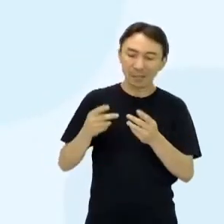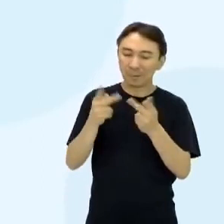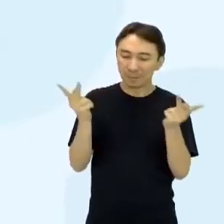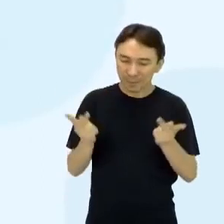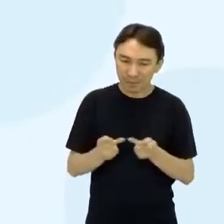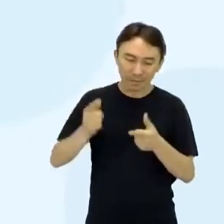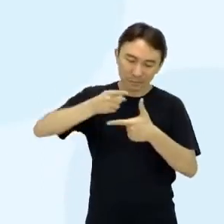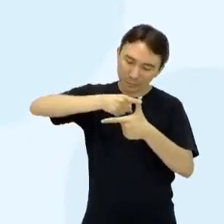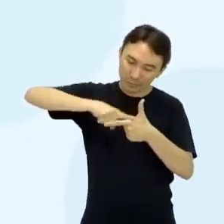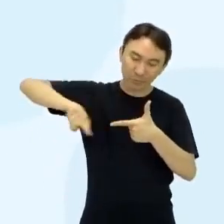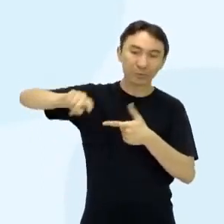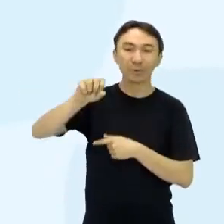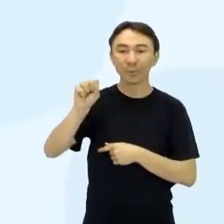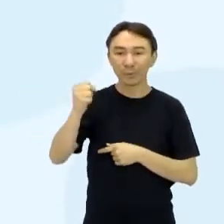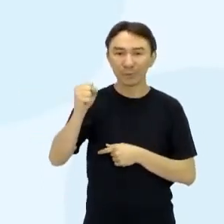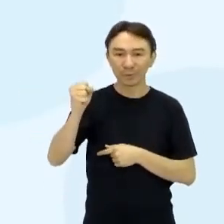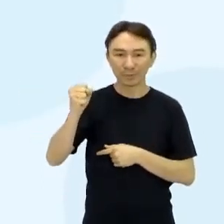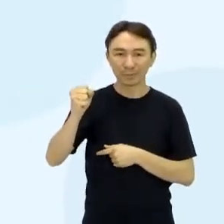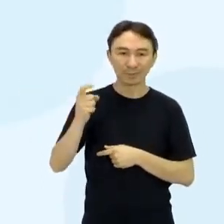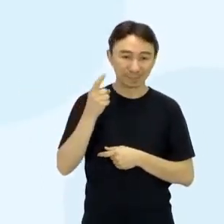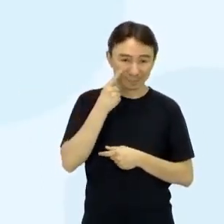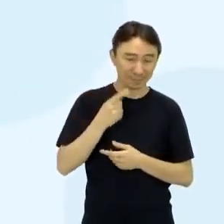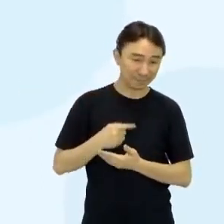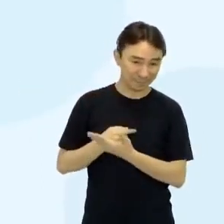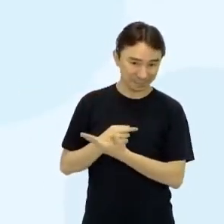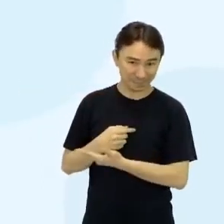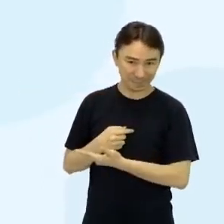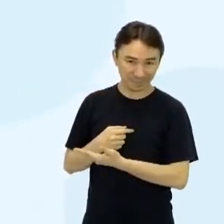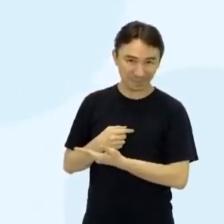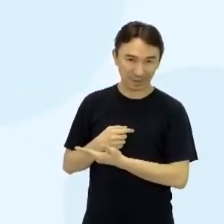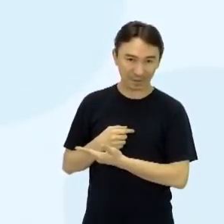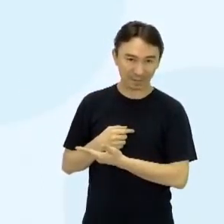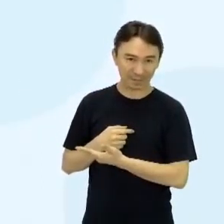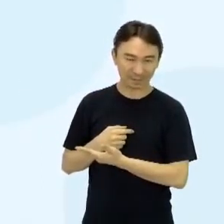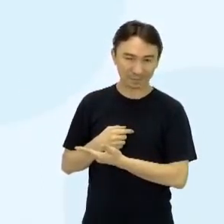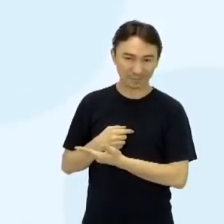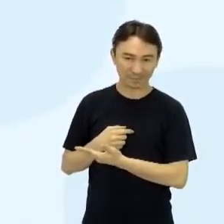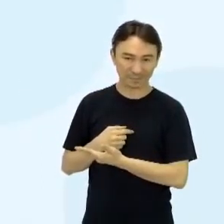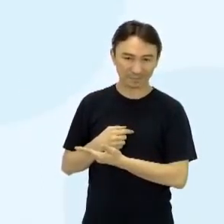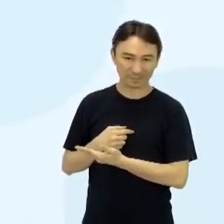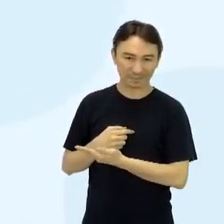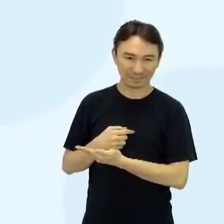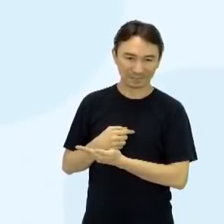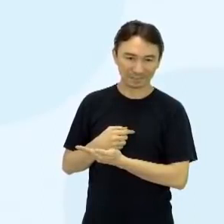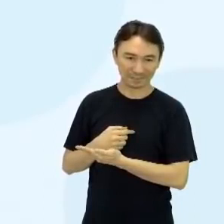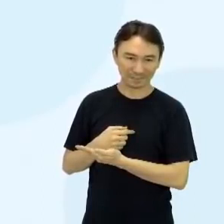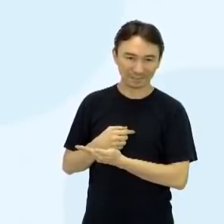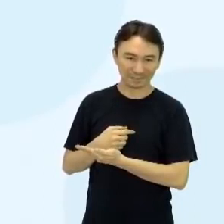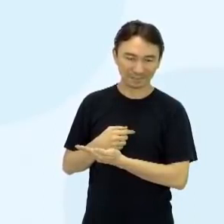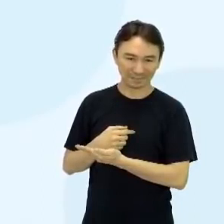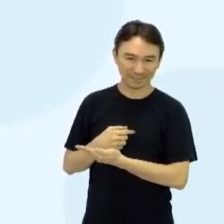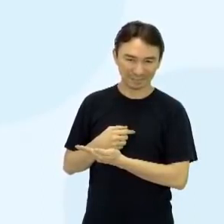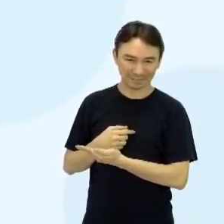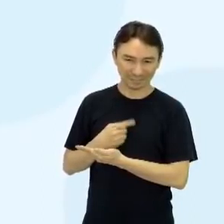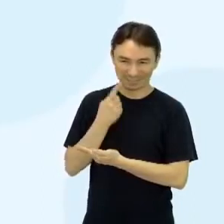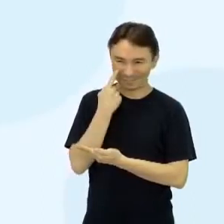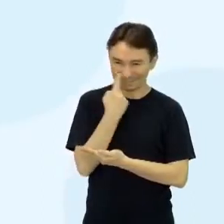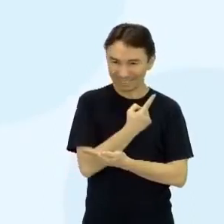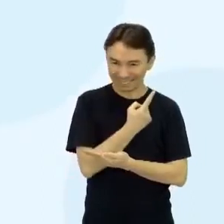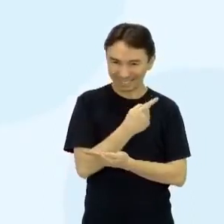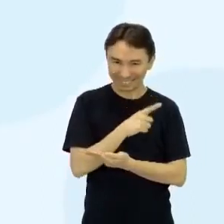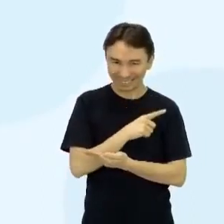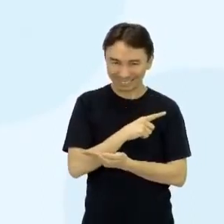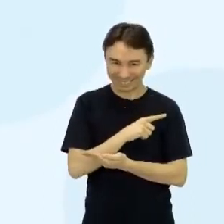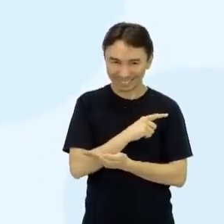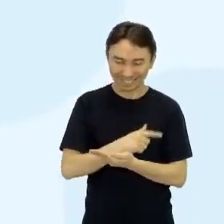vamos dividir. Olha lá. Dividir a pizza em 8 pedaços. Dá uma olhadinha, vê se todo mundo está enxergando aí em